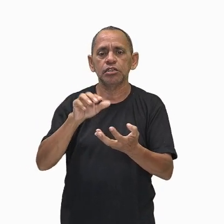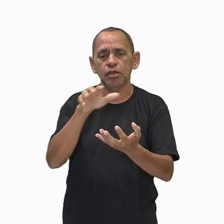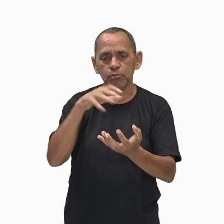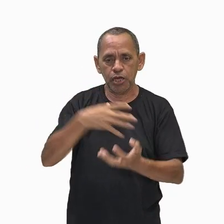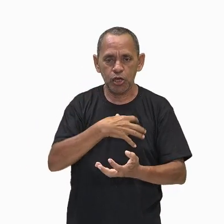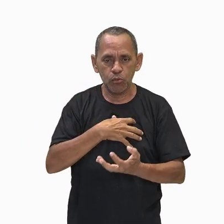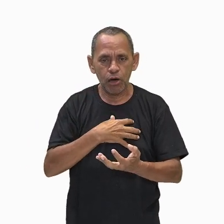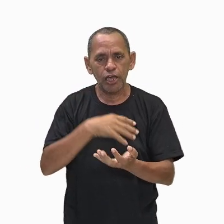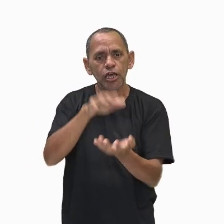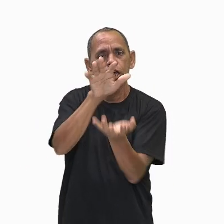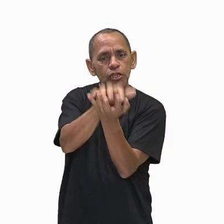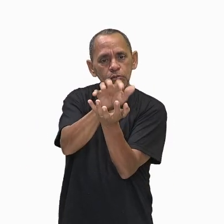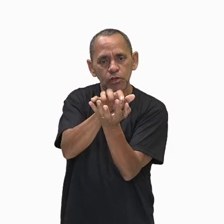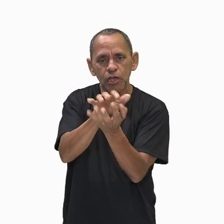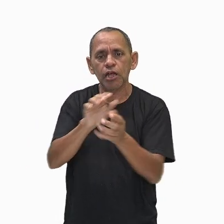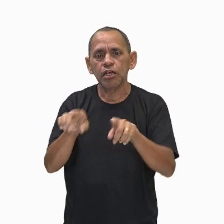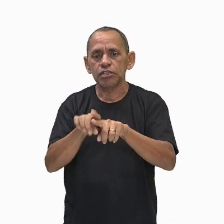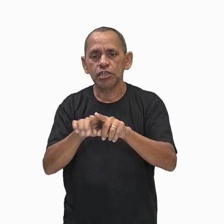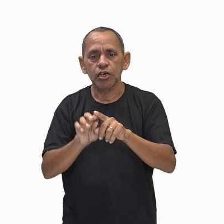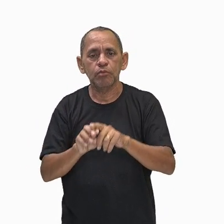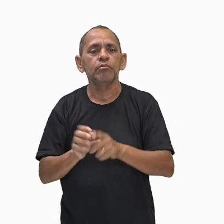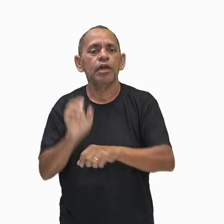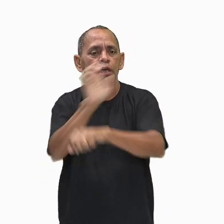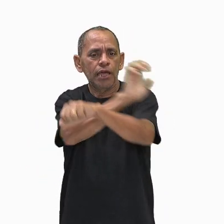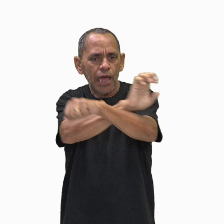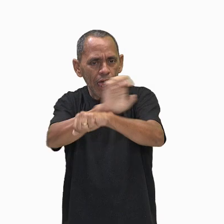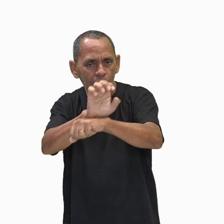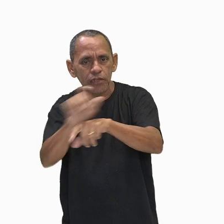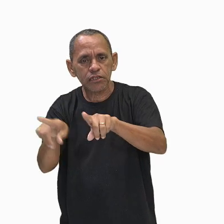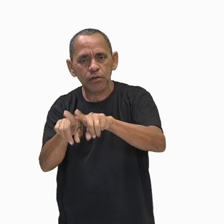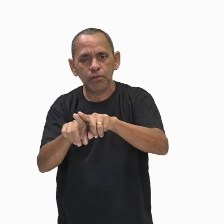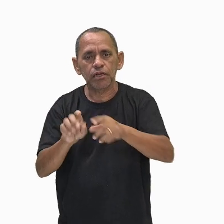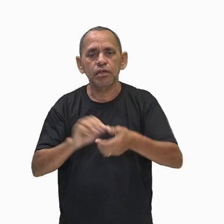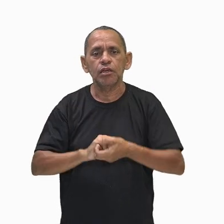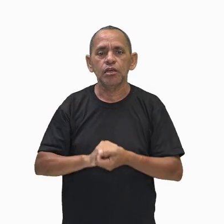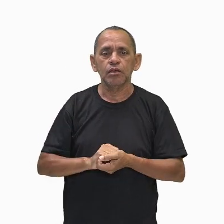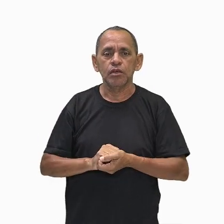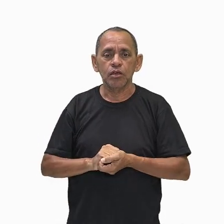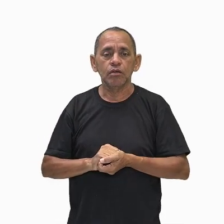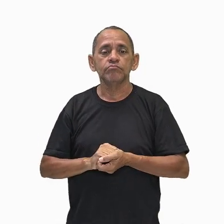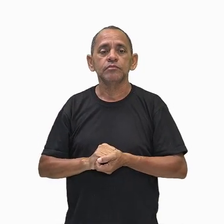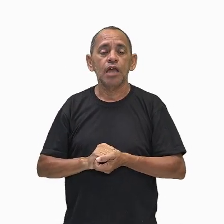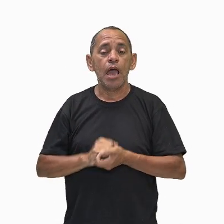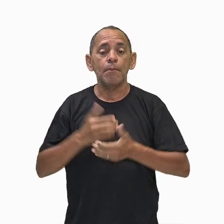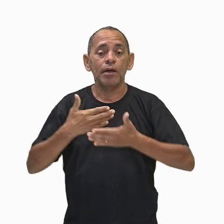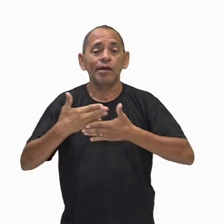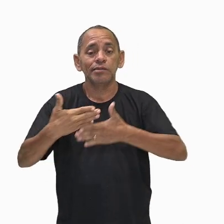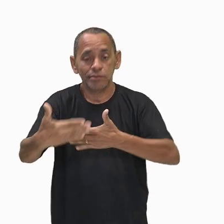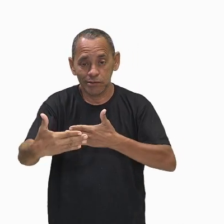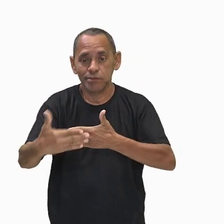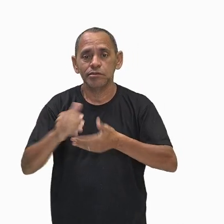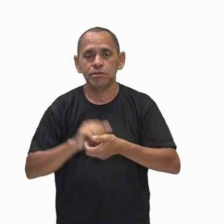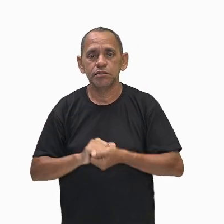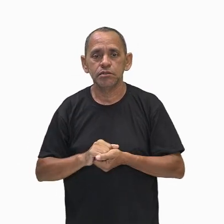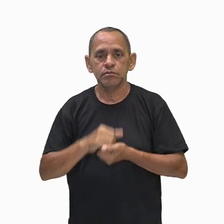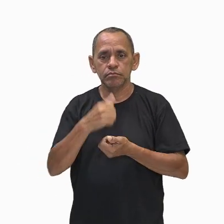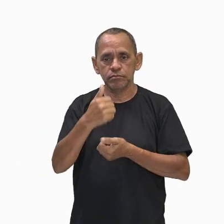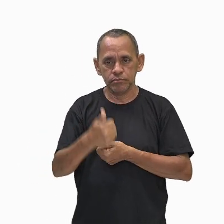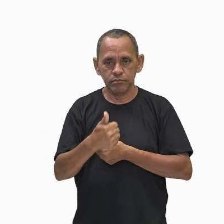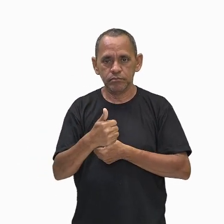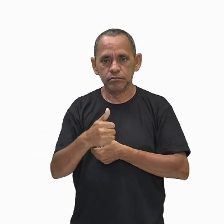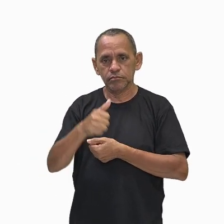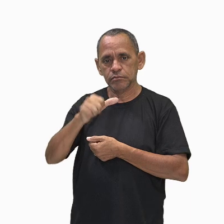e Confederação, então, do Equador. Mas, a partir de 1870, com o fim da Guerra do Paraguai,